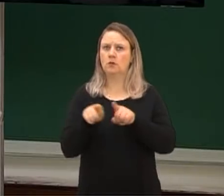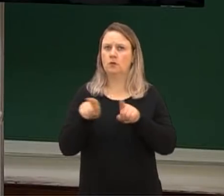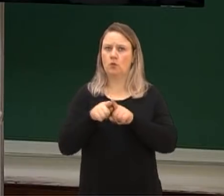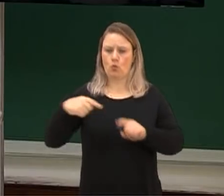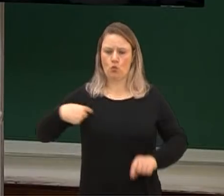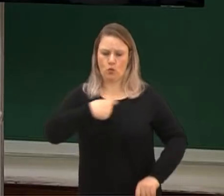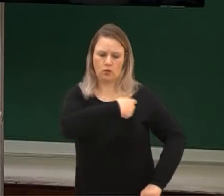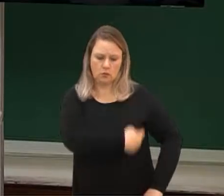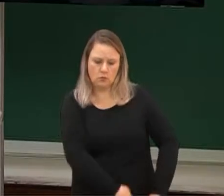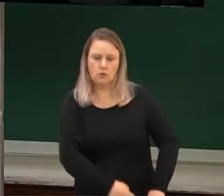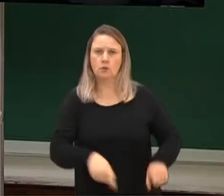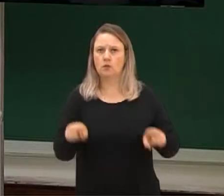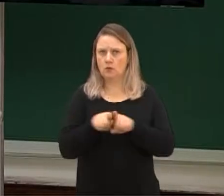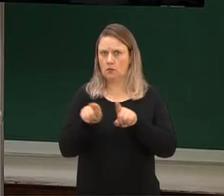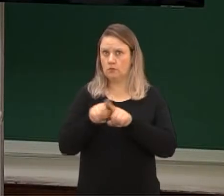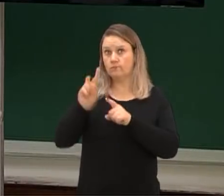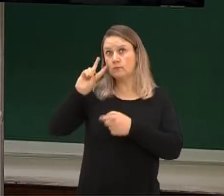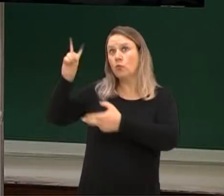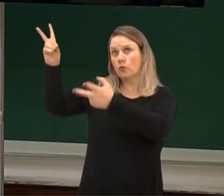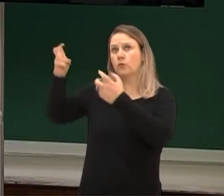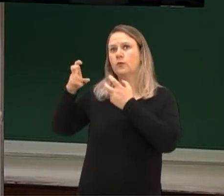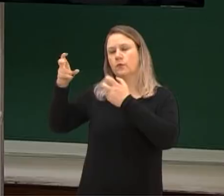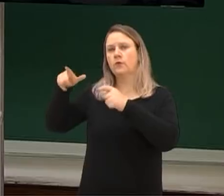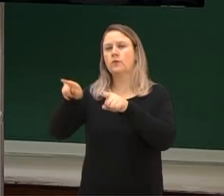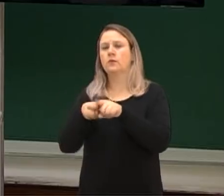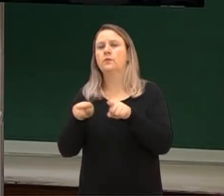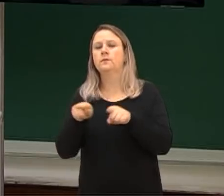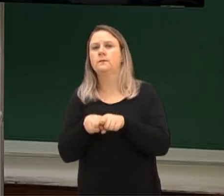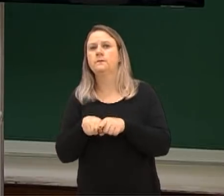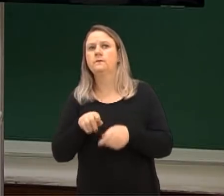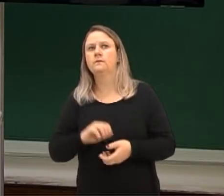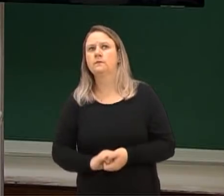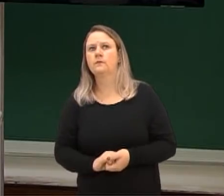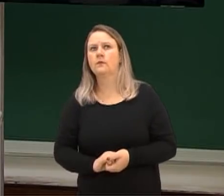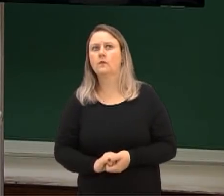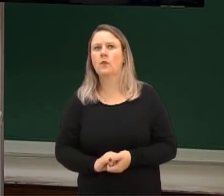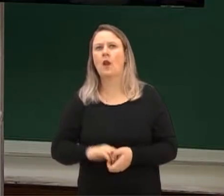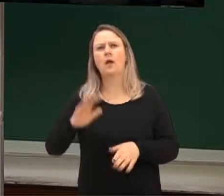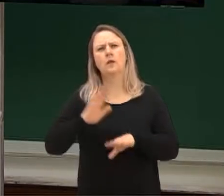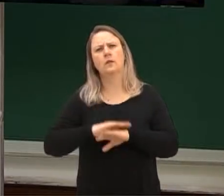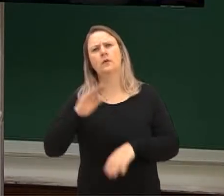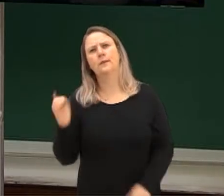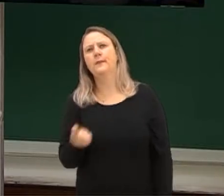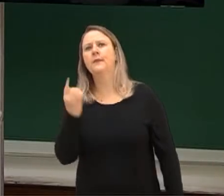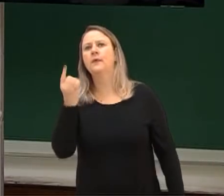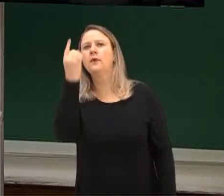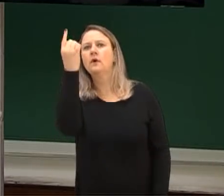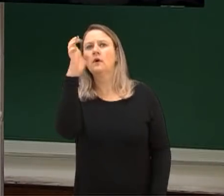no meio da Ásia, e essa cordilheira é onde fica a montanha mais alta do mundo, que é o Monte Everest.